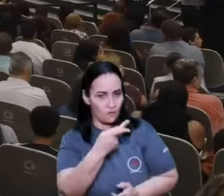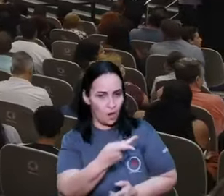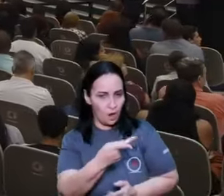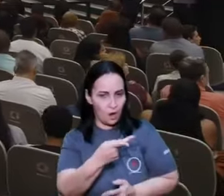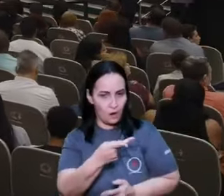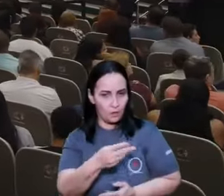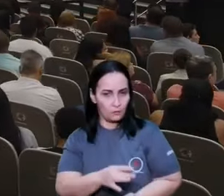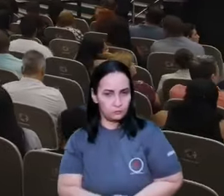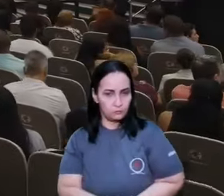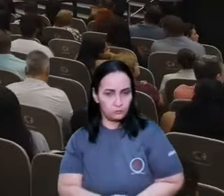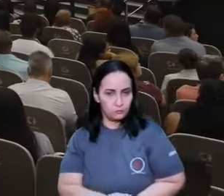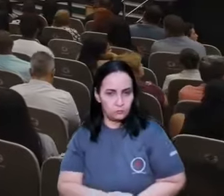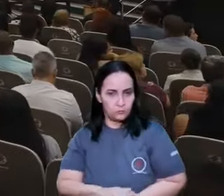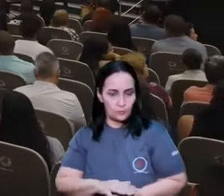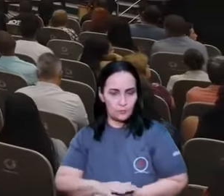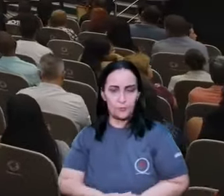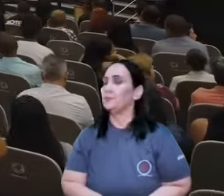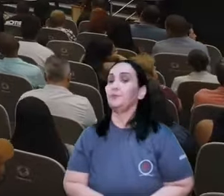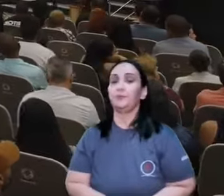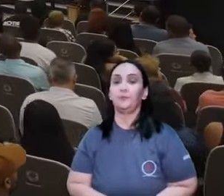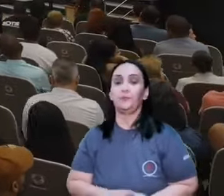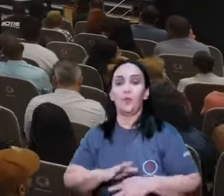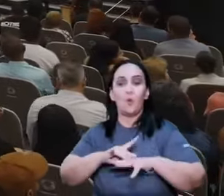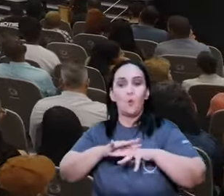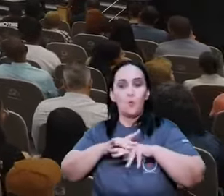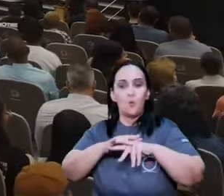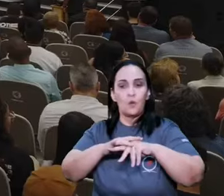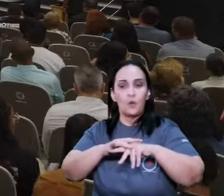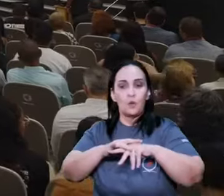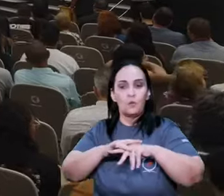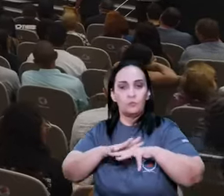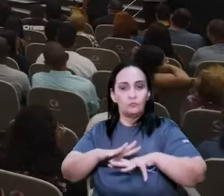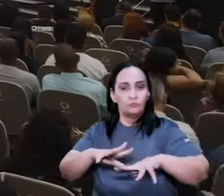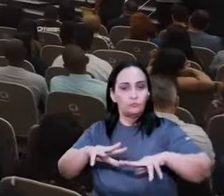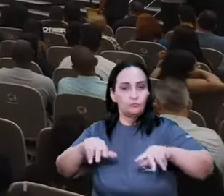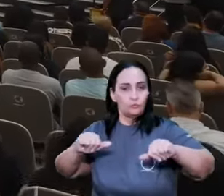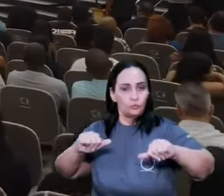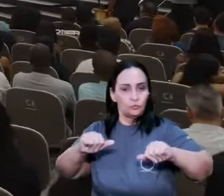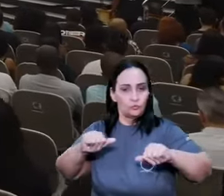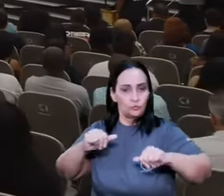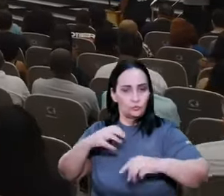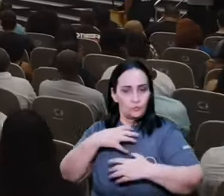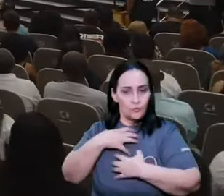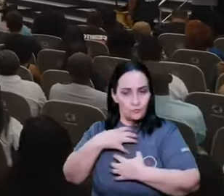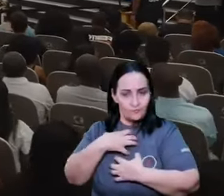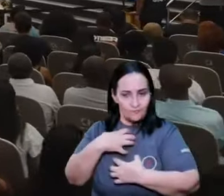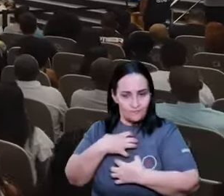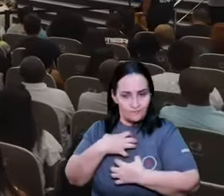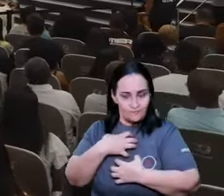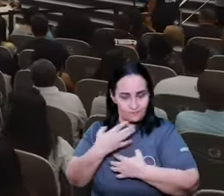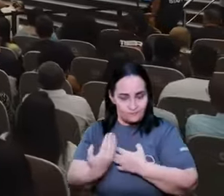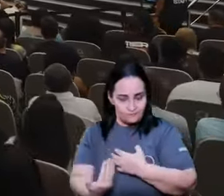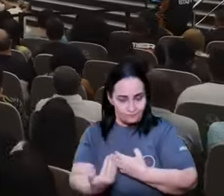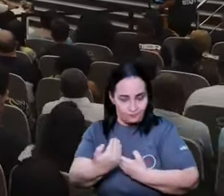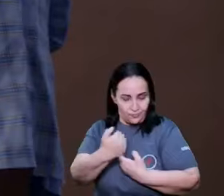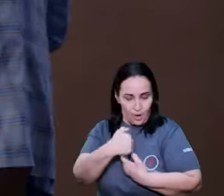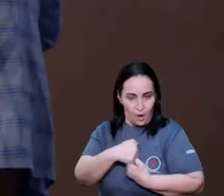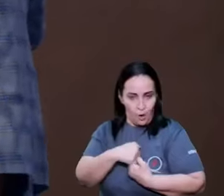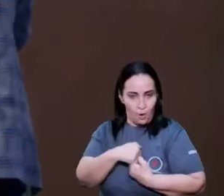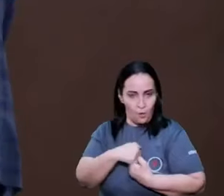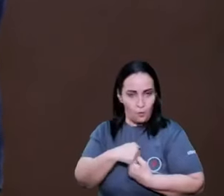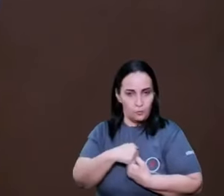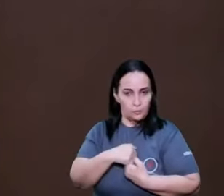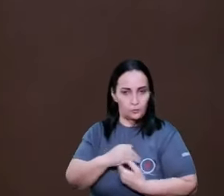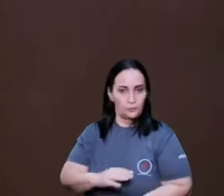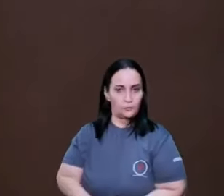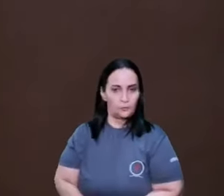tudo e vai removendo tudo que é tóxico para que ela vai ser higienizando com quem